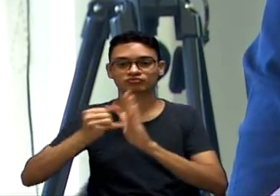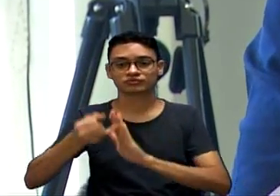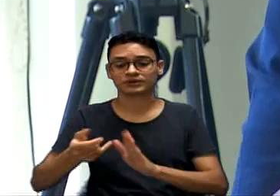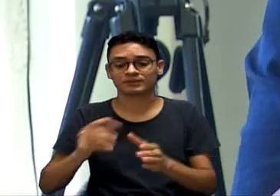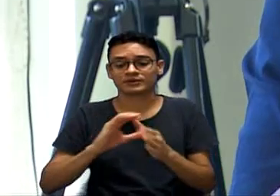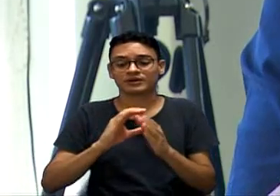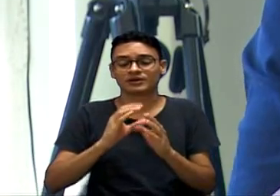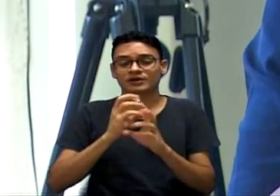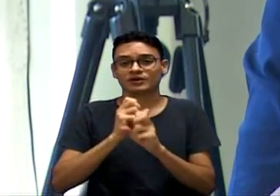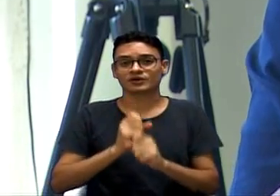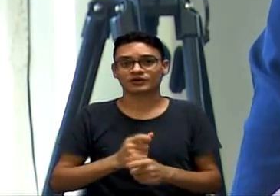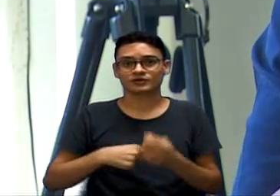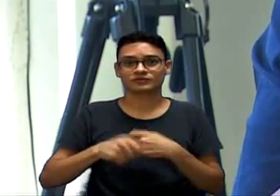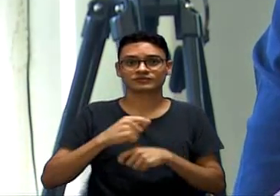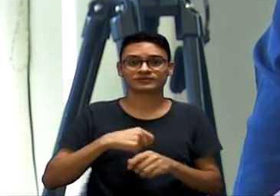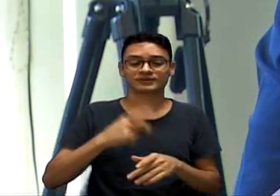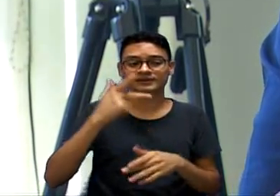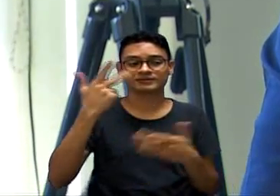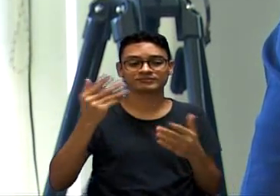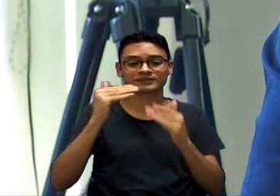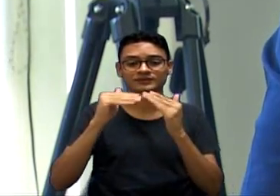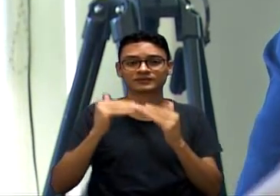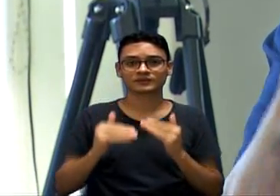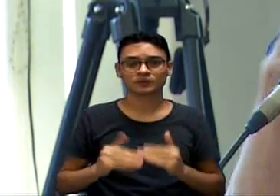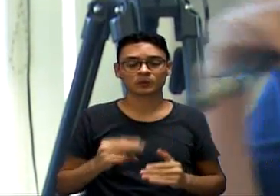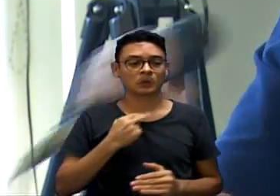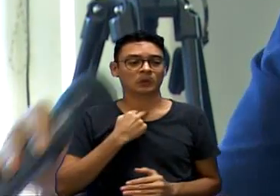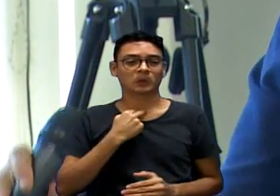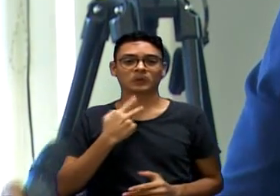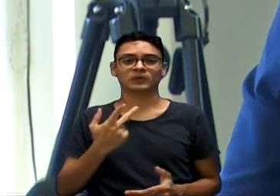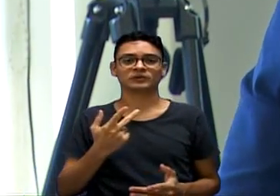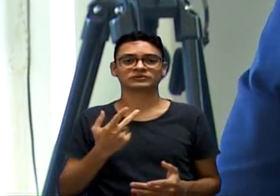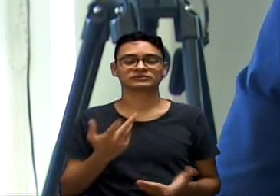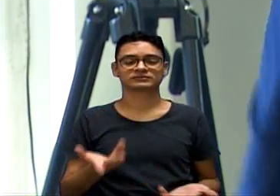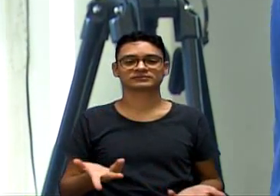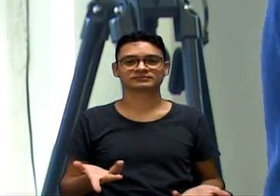orçamento. Evasão de receita e o que mais? Sim. Não pode.